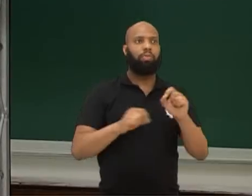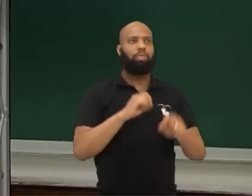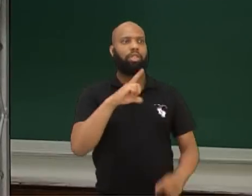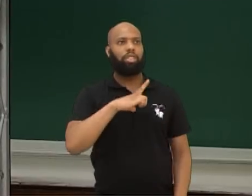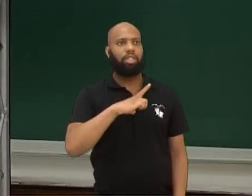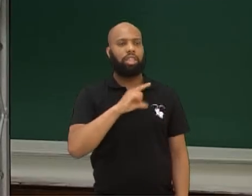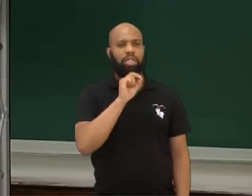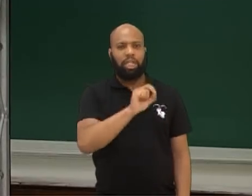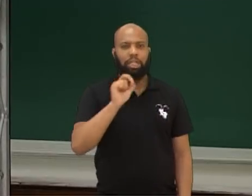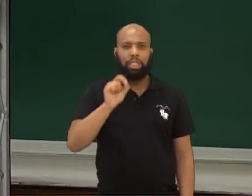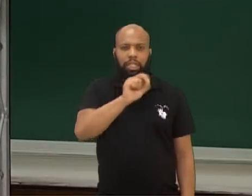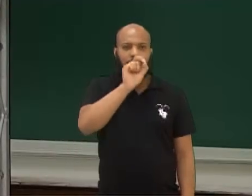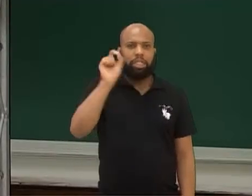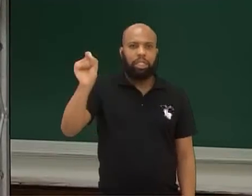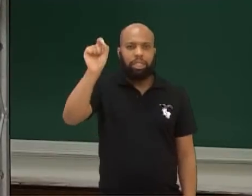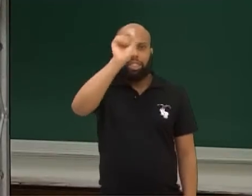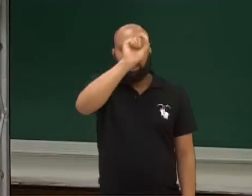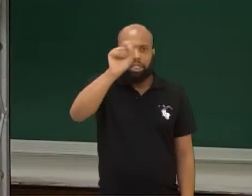tudo